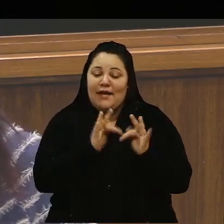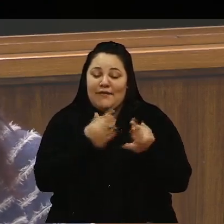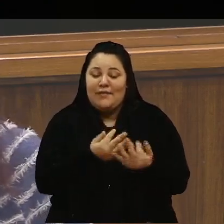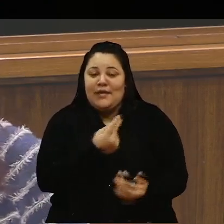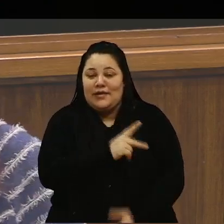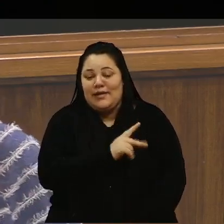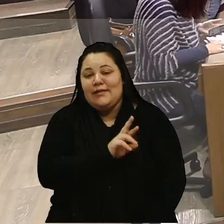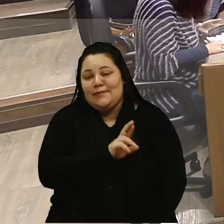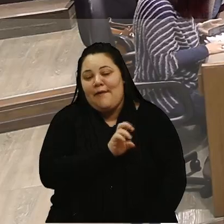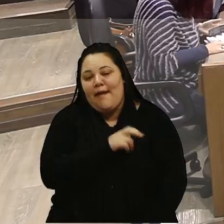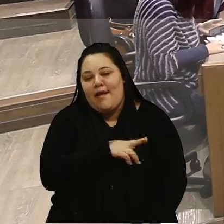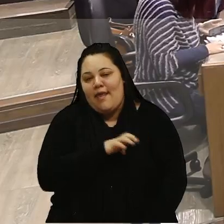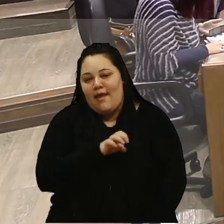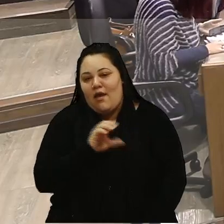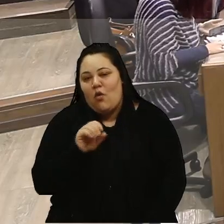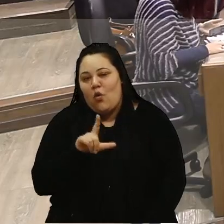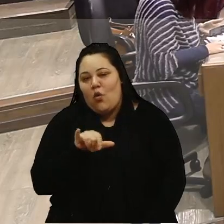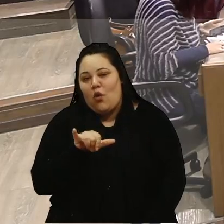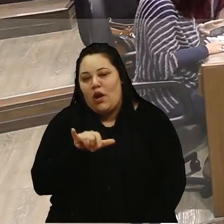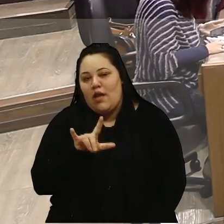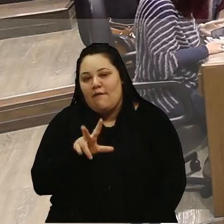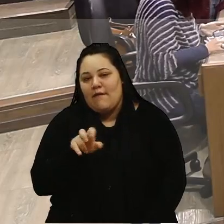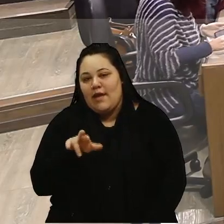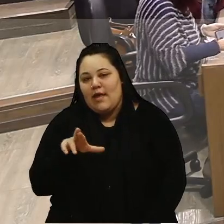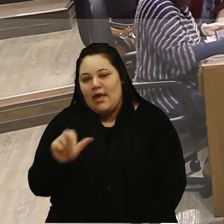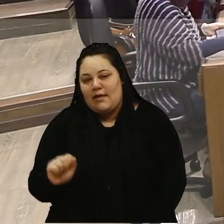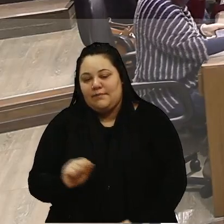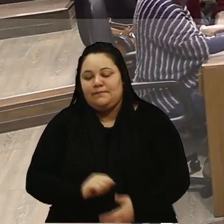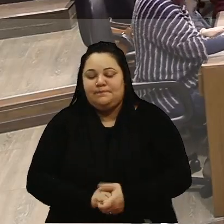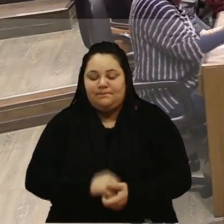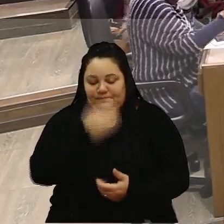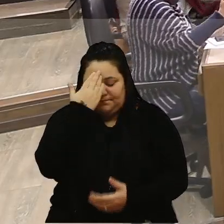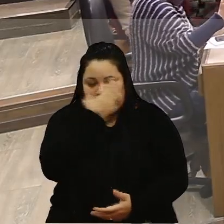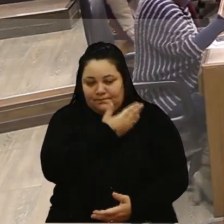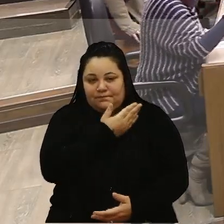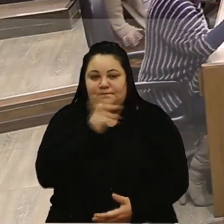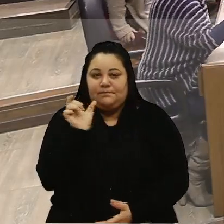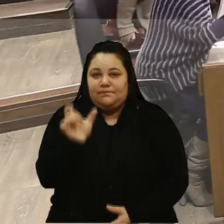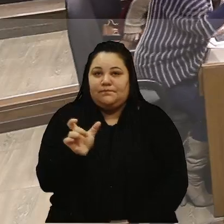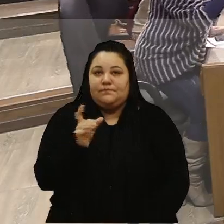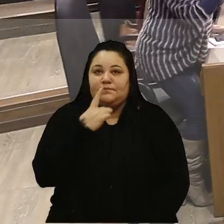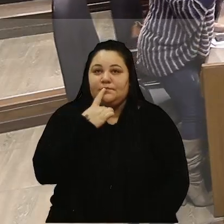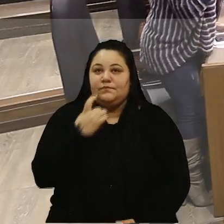Muito obrigada. Obrigado, vereadora Estela. Com a palavra, a vereadora Rose Frigeri.